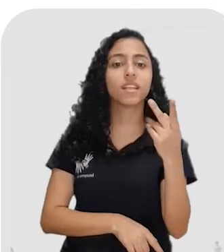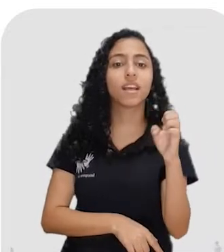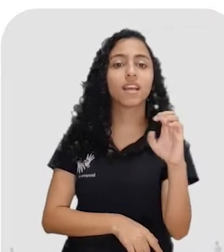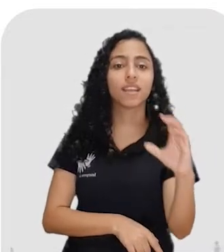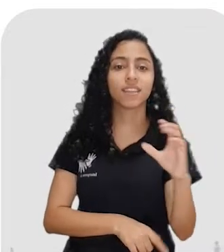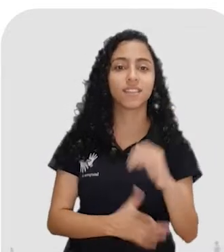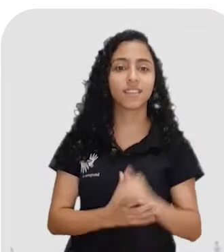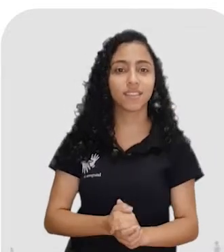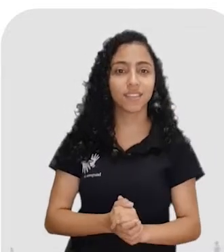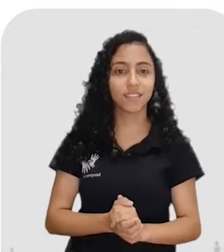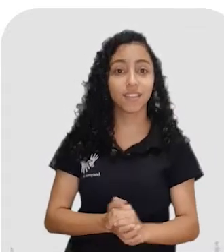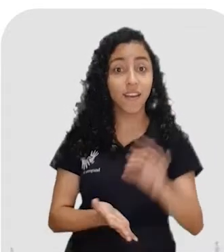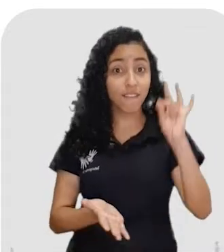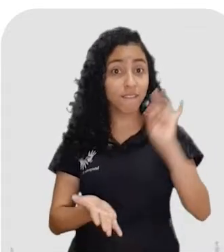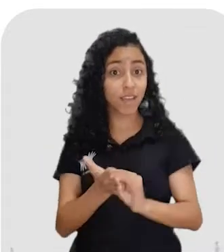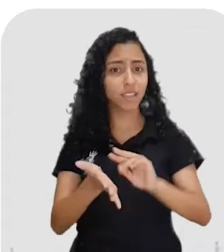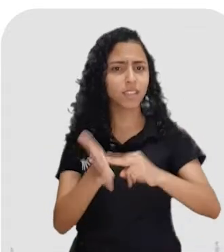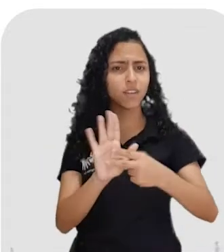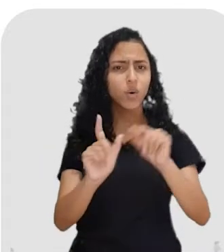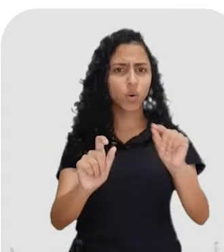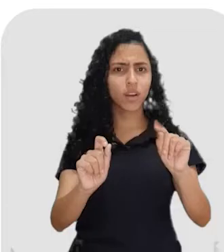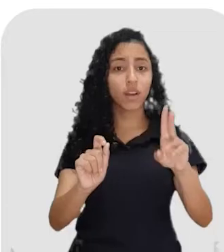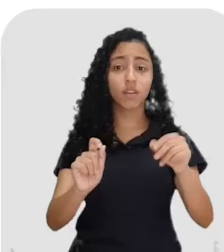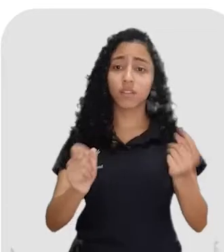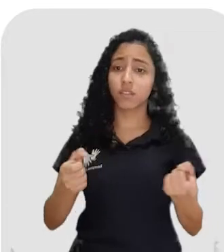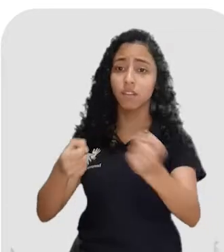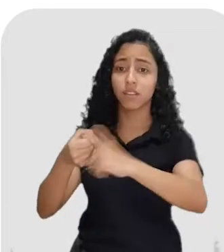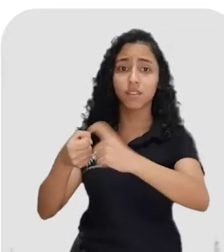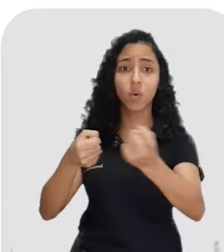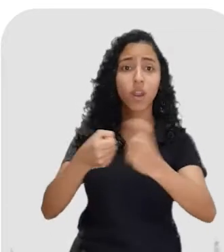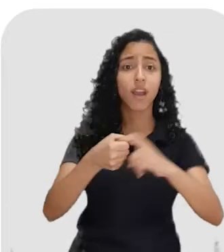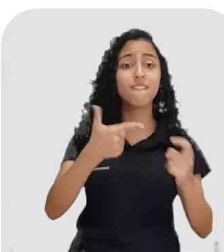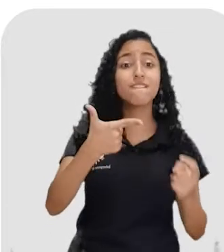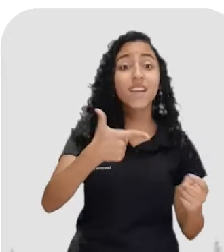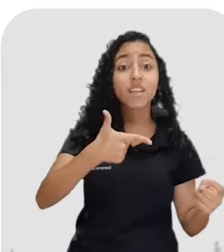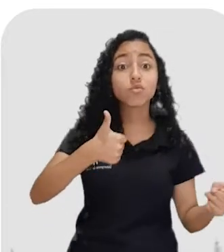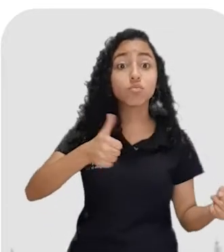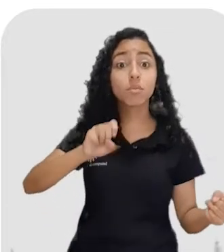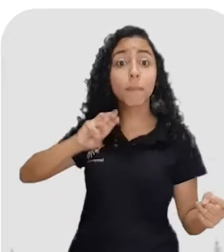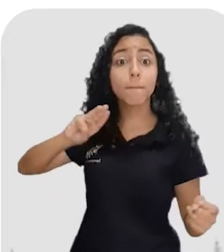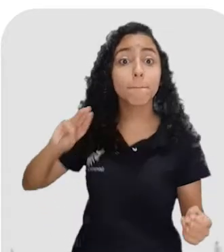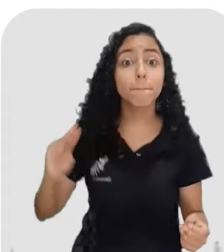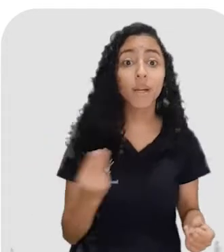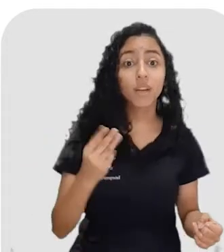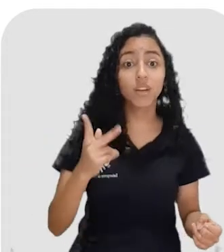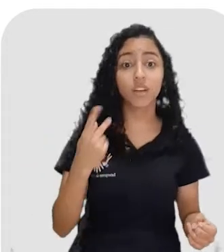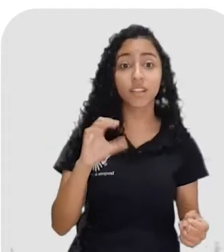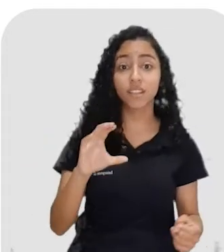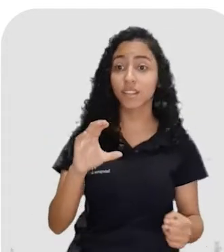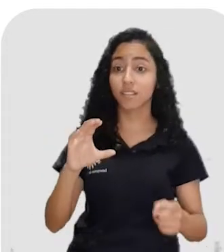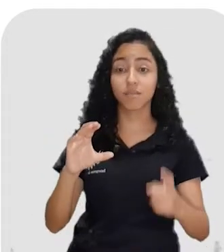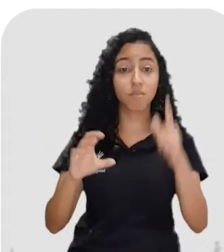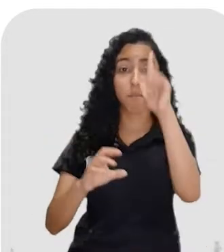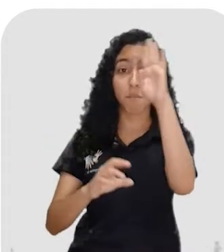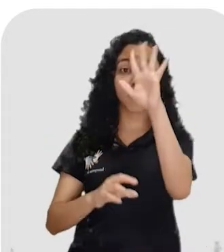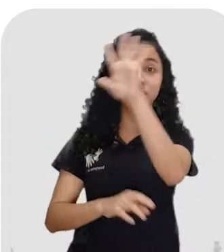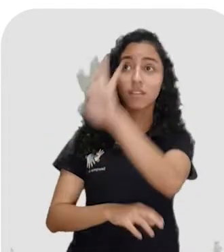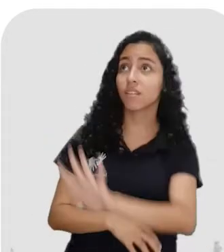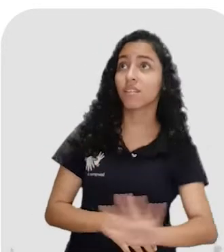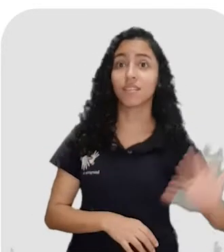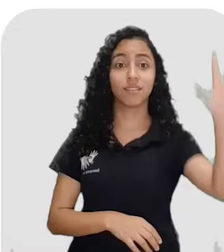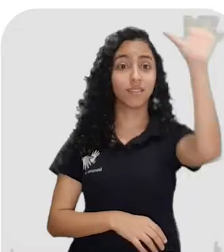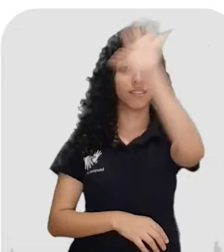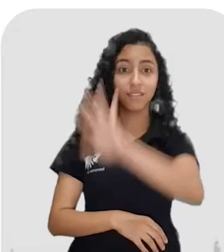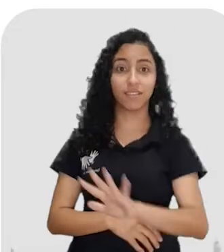de hectares. Na prática, o que isso quer dizer? Quer dizer que a gente tem que restaurar 21 milhões de hectares em todo o